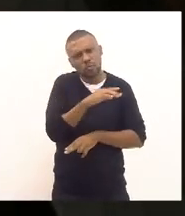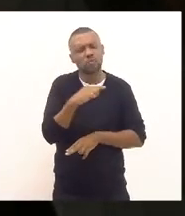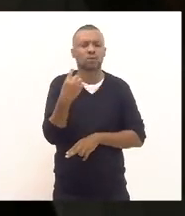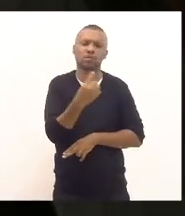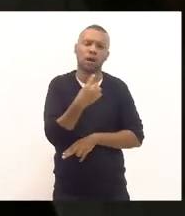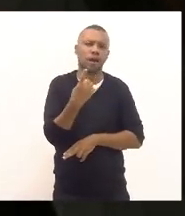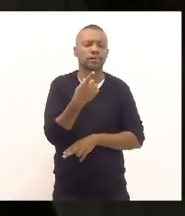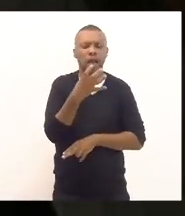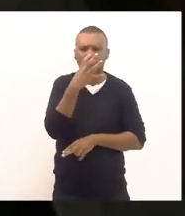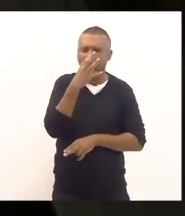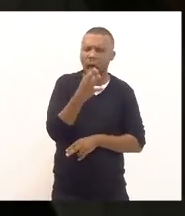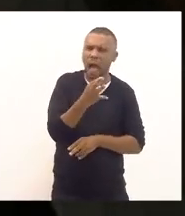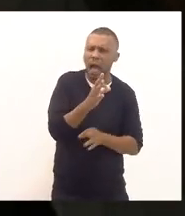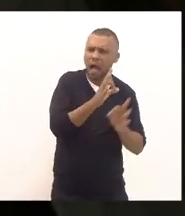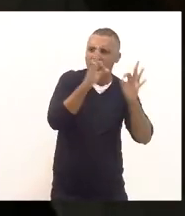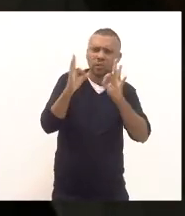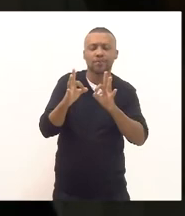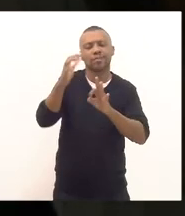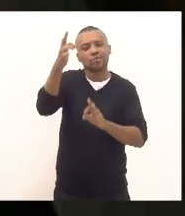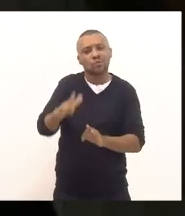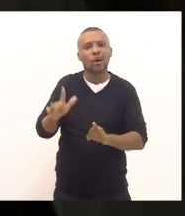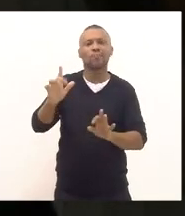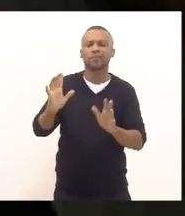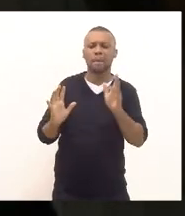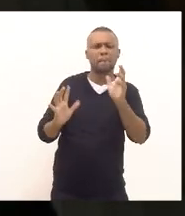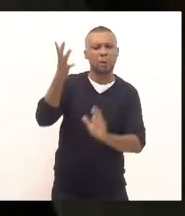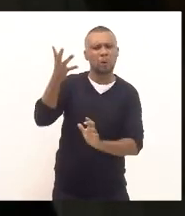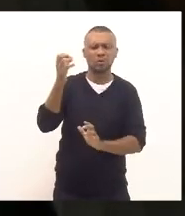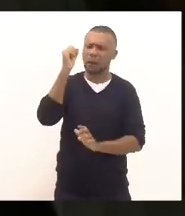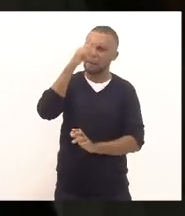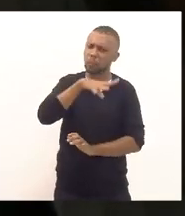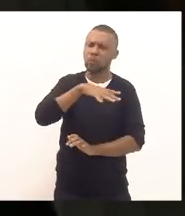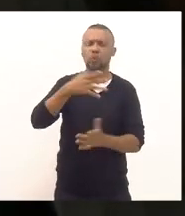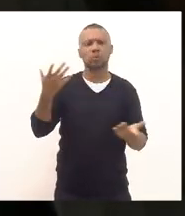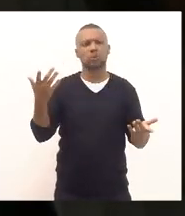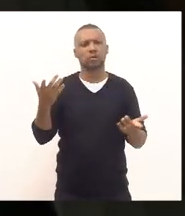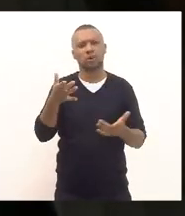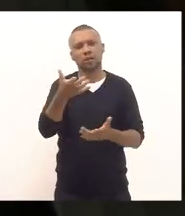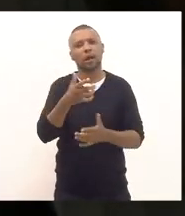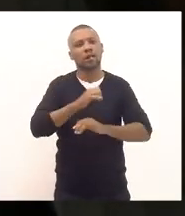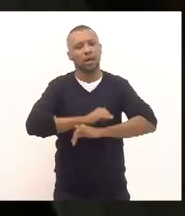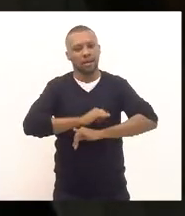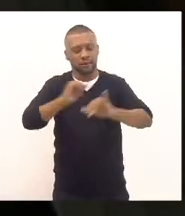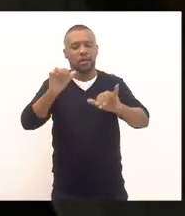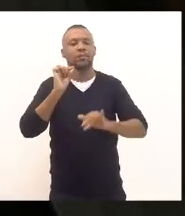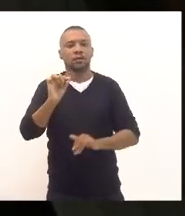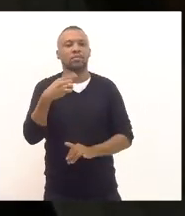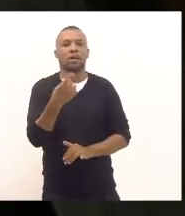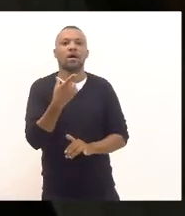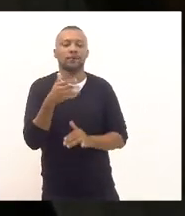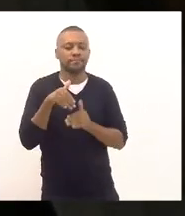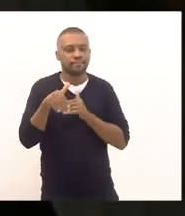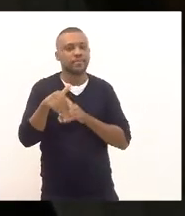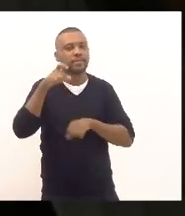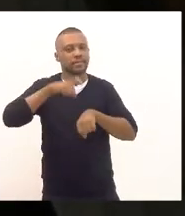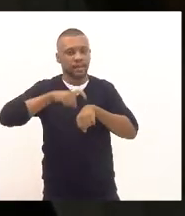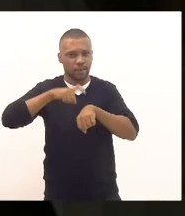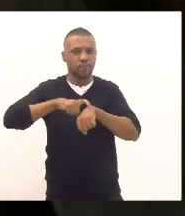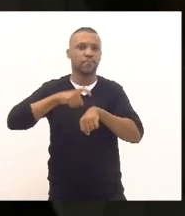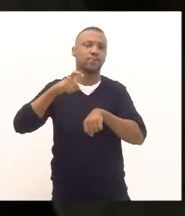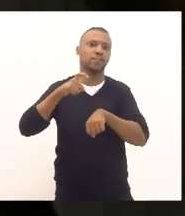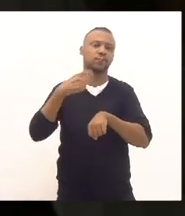gente assista a mais esse episódio de obscurantismo eu quero aqui dizer que nós vamos em breve tempo